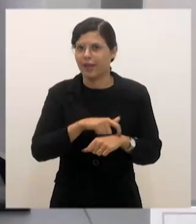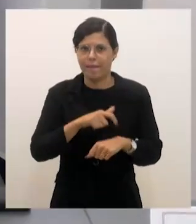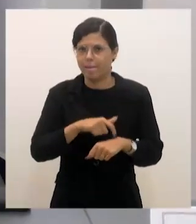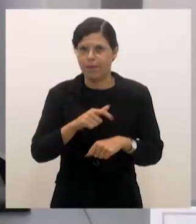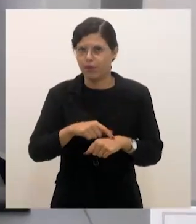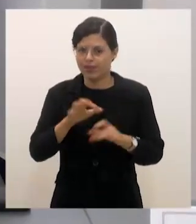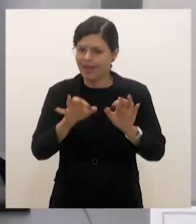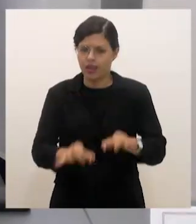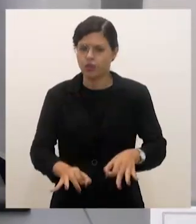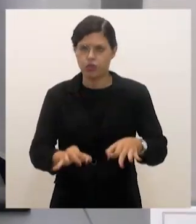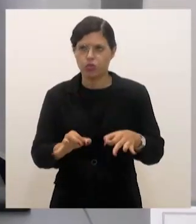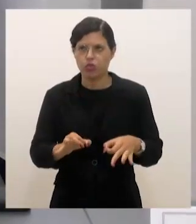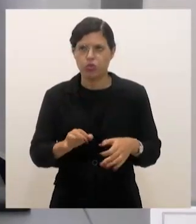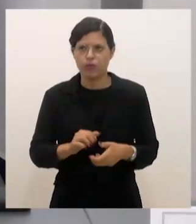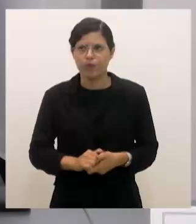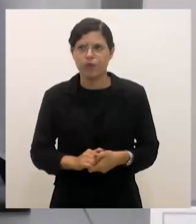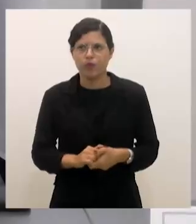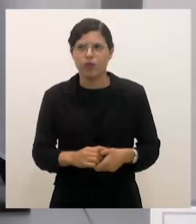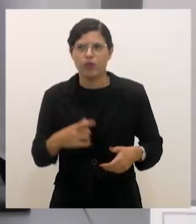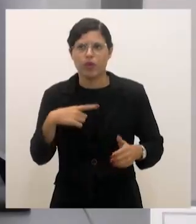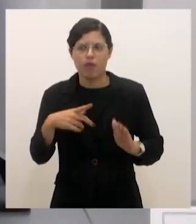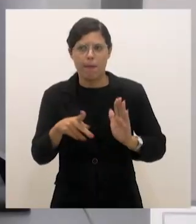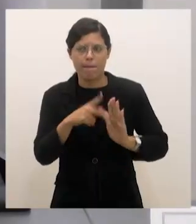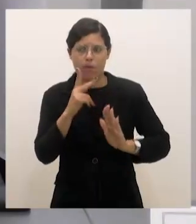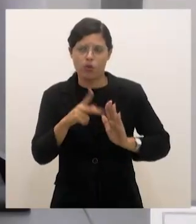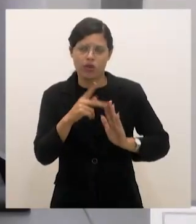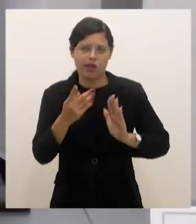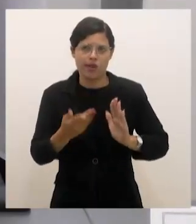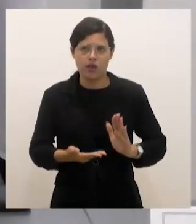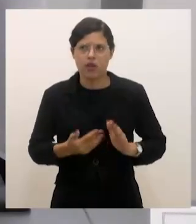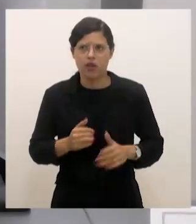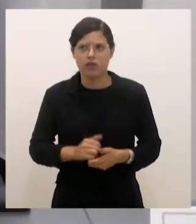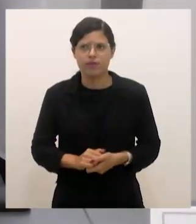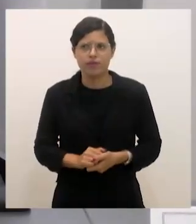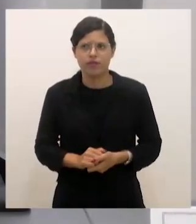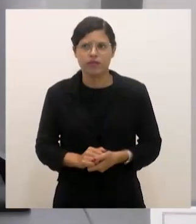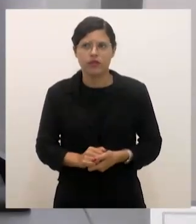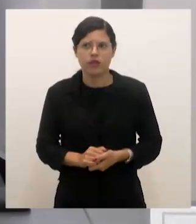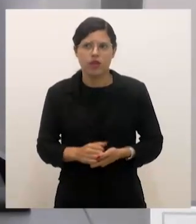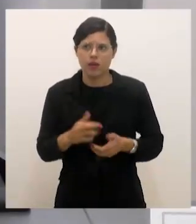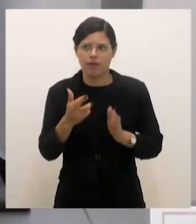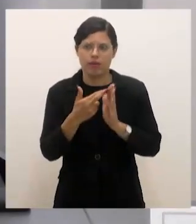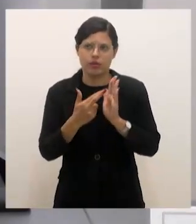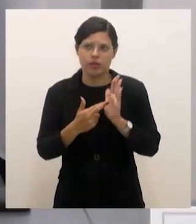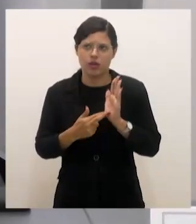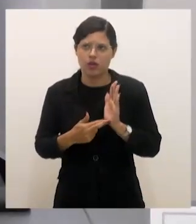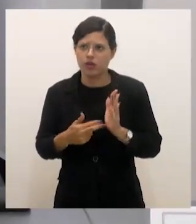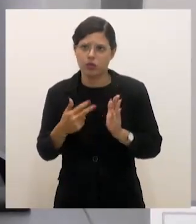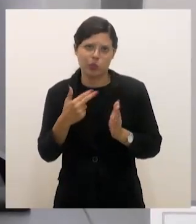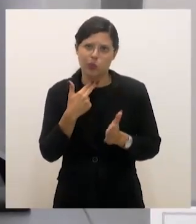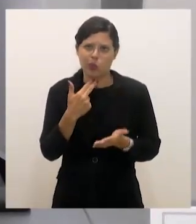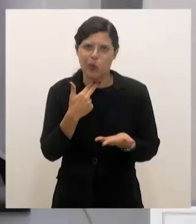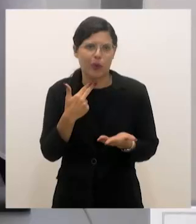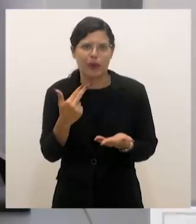que define é uma portaria. E aí, pela hierarquia das normas, a gente não pode se basear numa portaria.